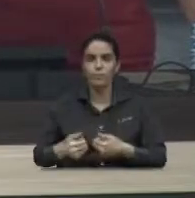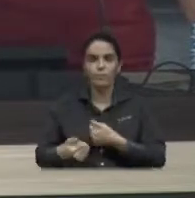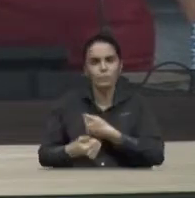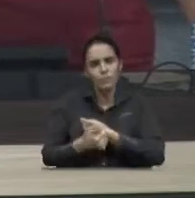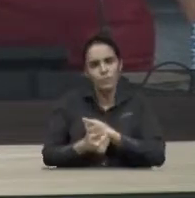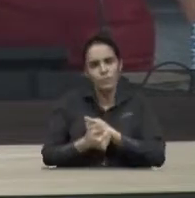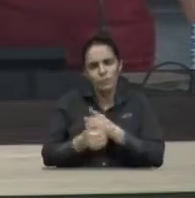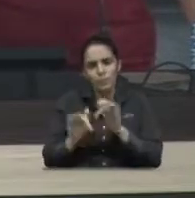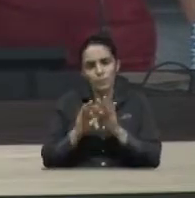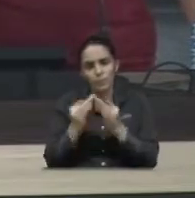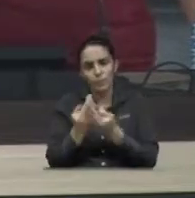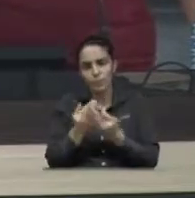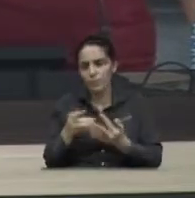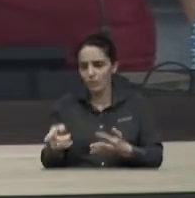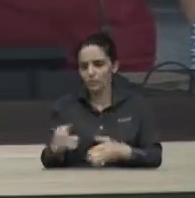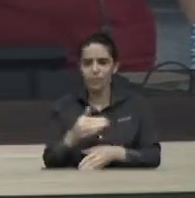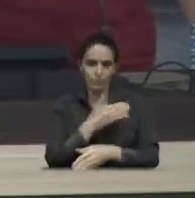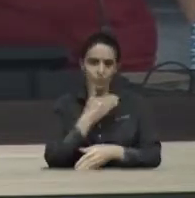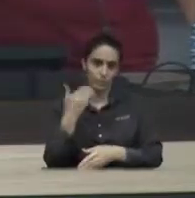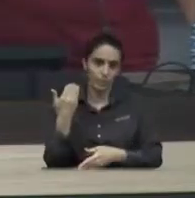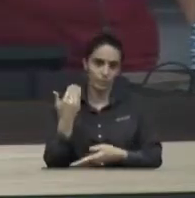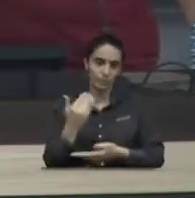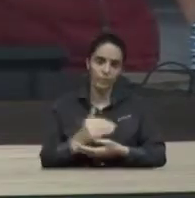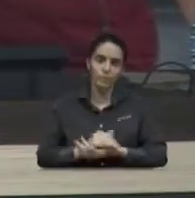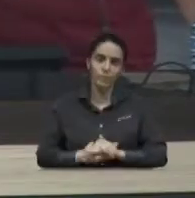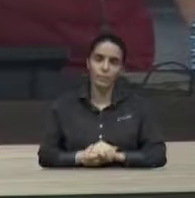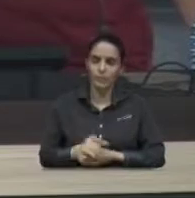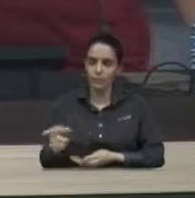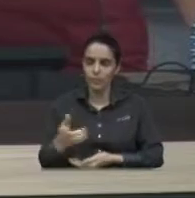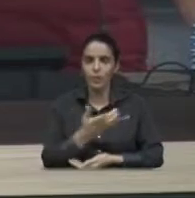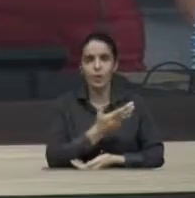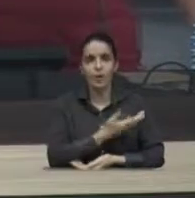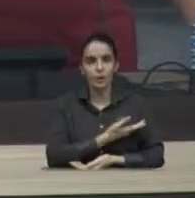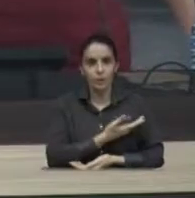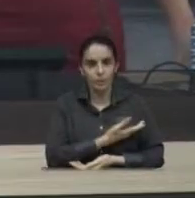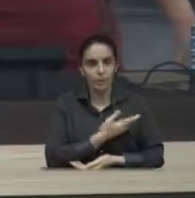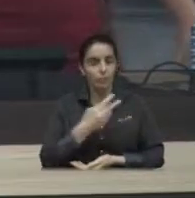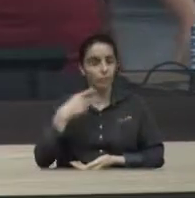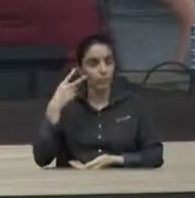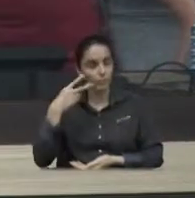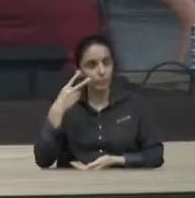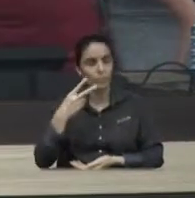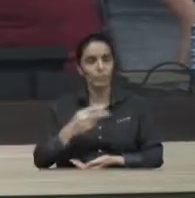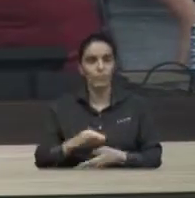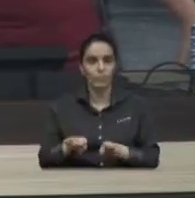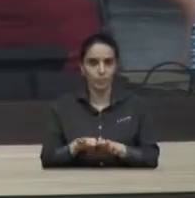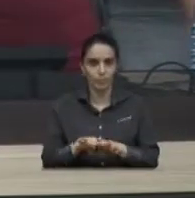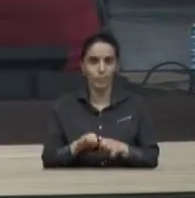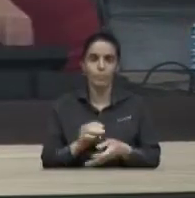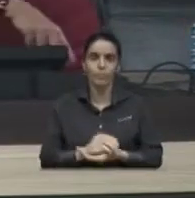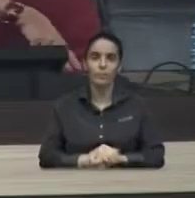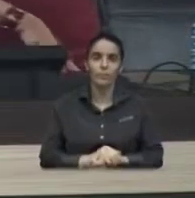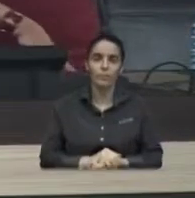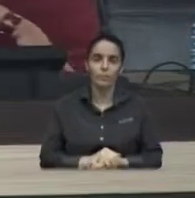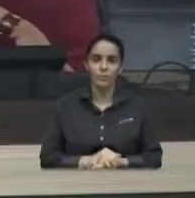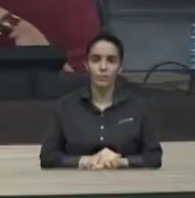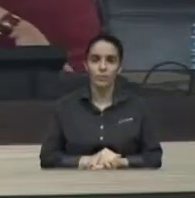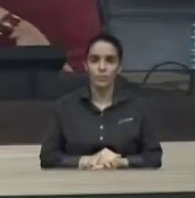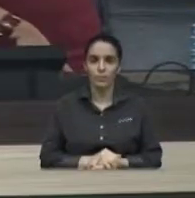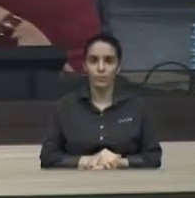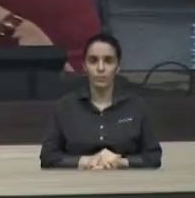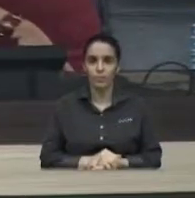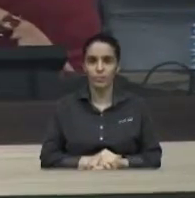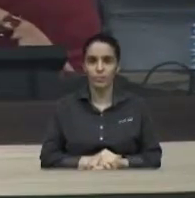do amigo e sempre vereador Moacir. Colega de